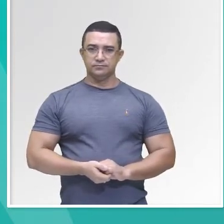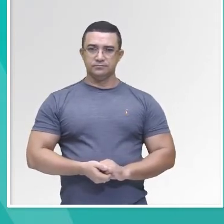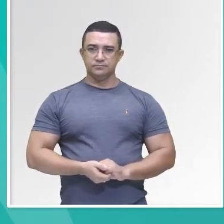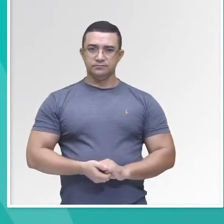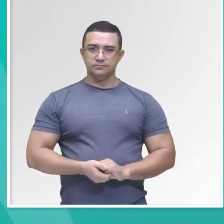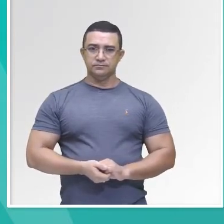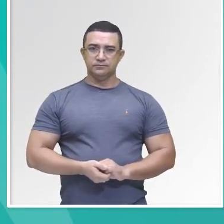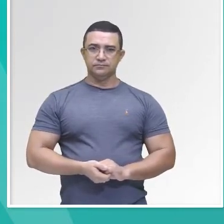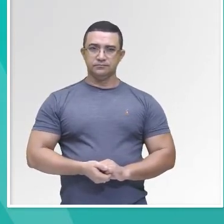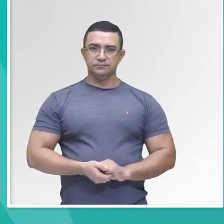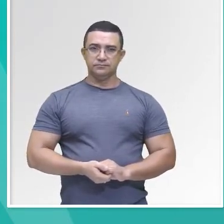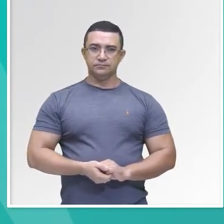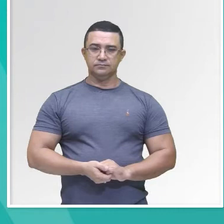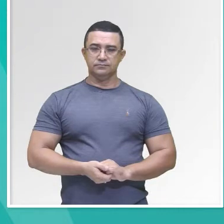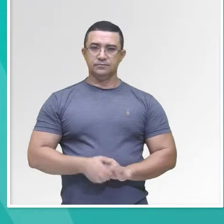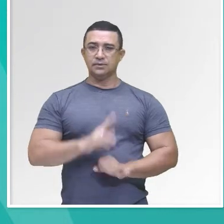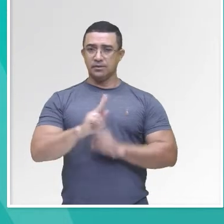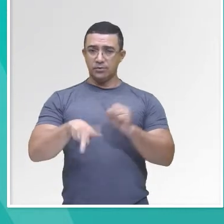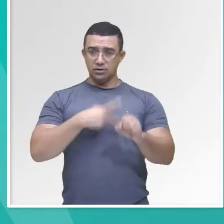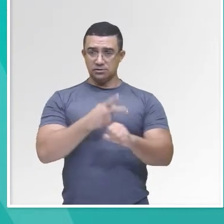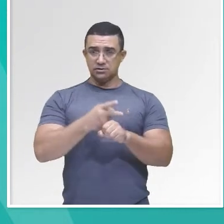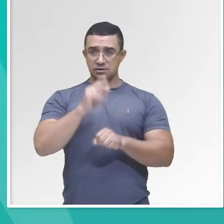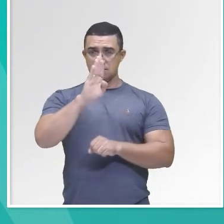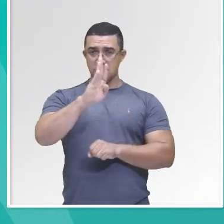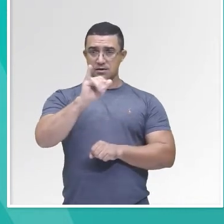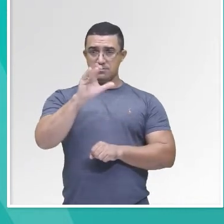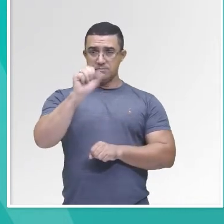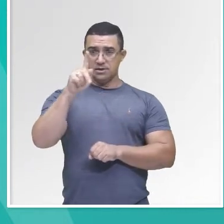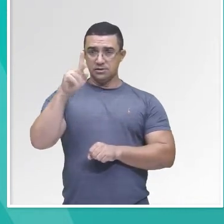Logo depois, os bispos.